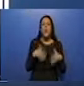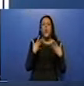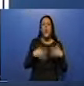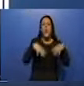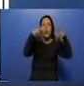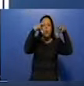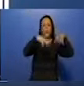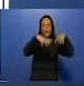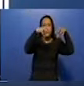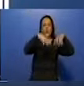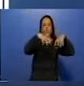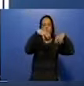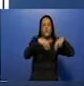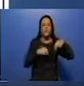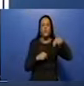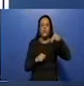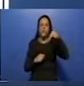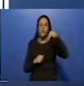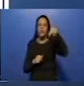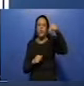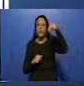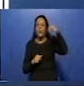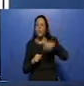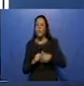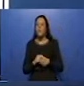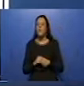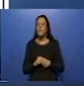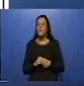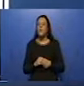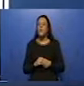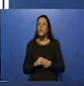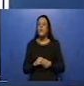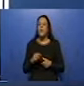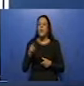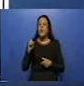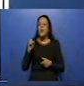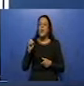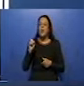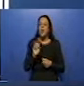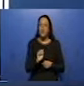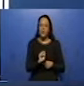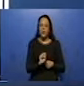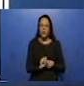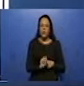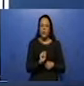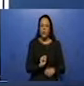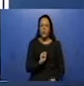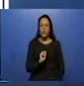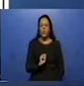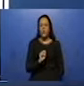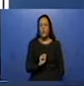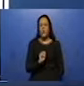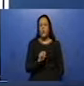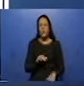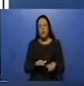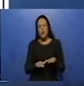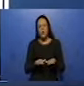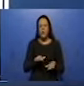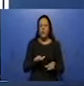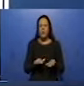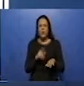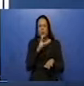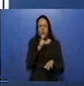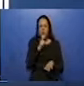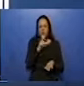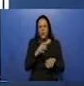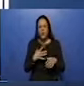predominante na região norte. Nós vemos o clima aqui subtropical, na região sul, que é um clima de temperatura mais amena. Nós